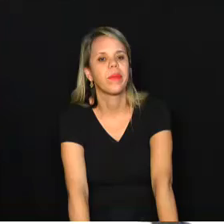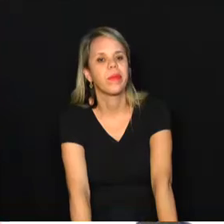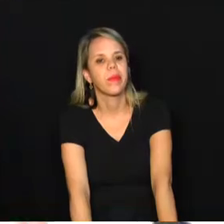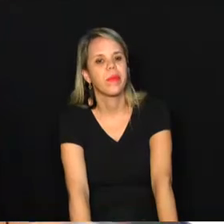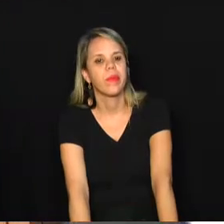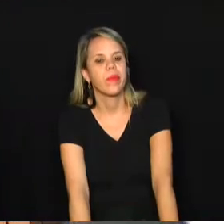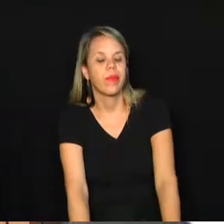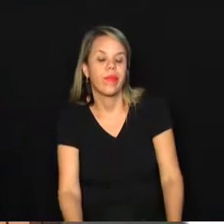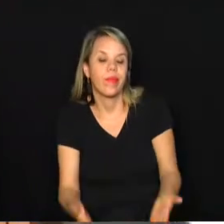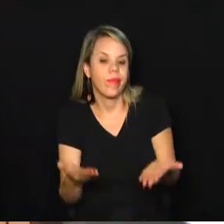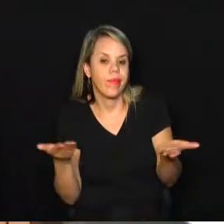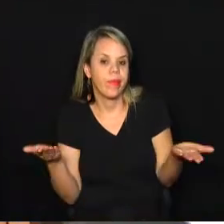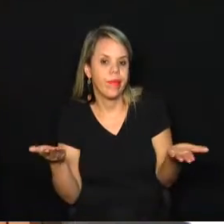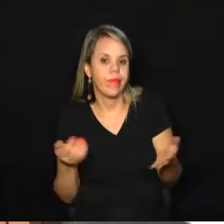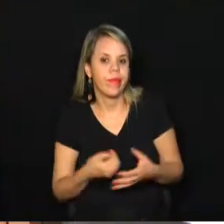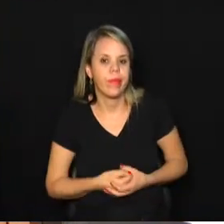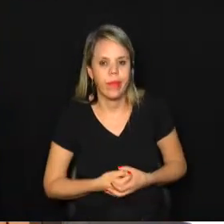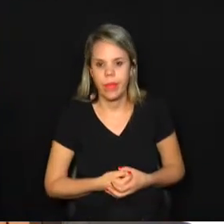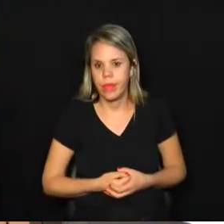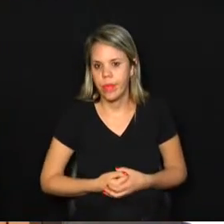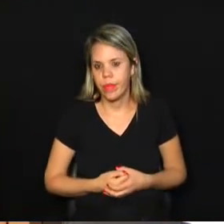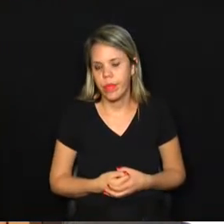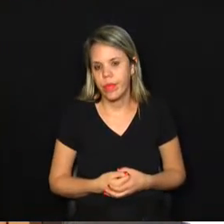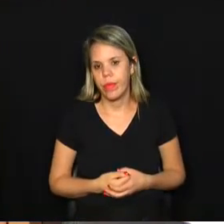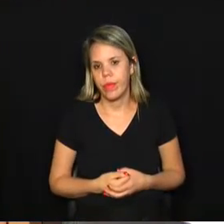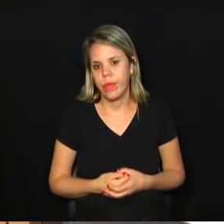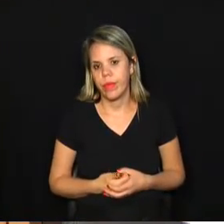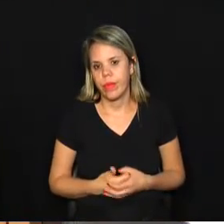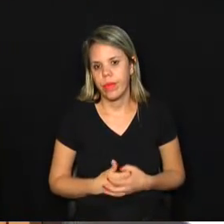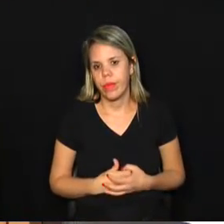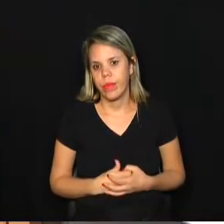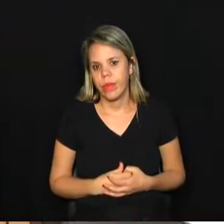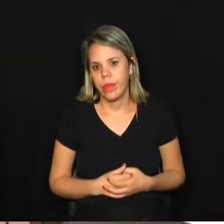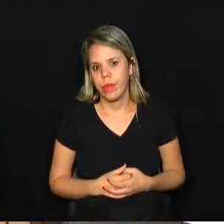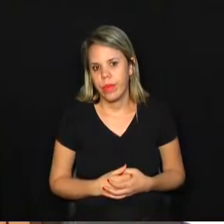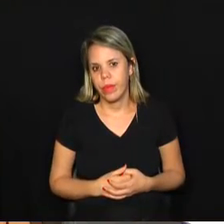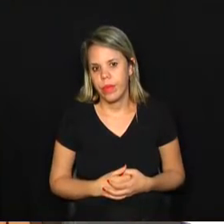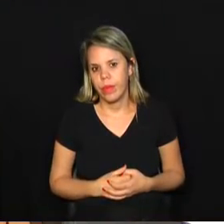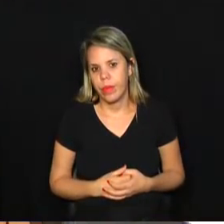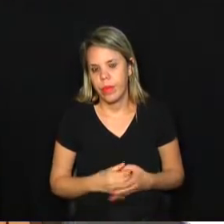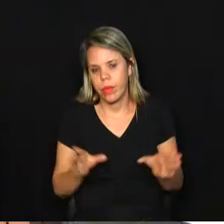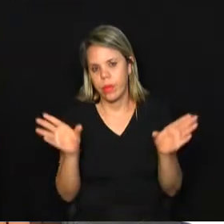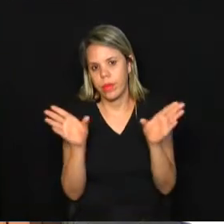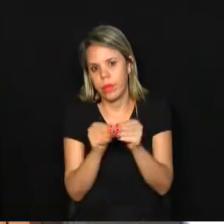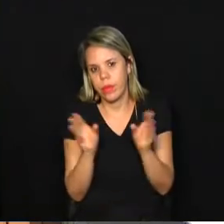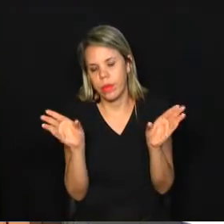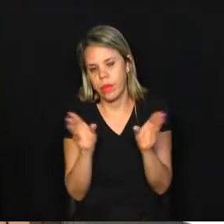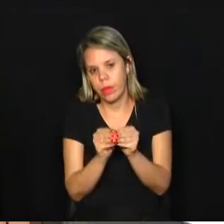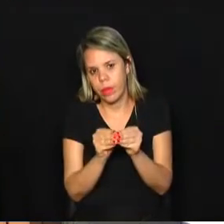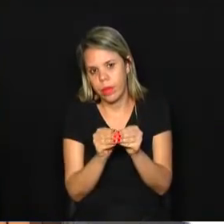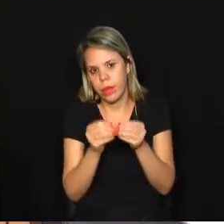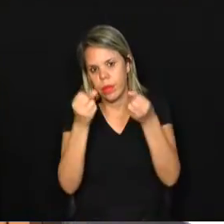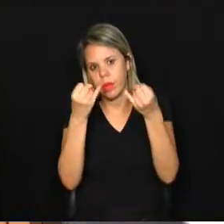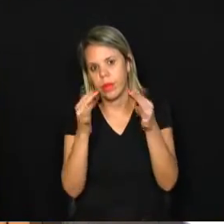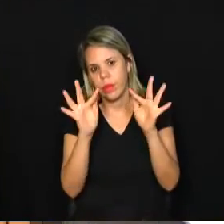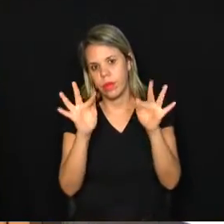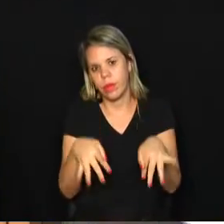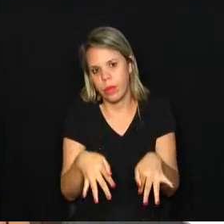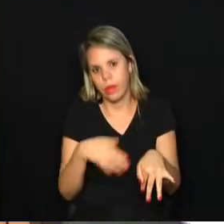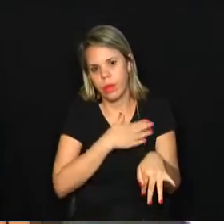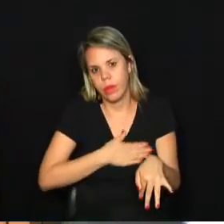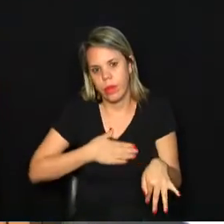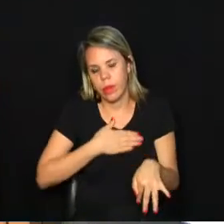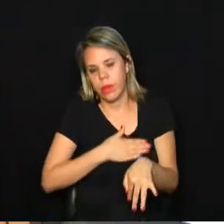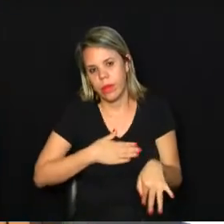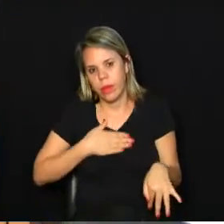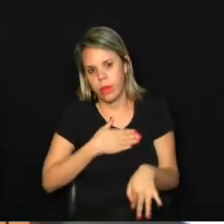Desta forma, então, concluímos com as considerações finais, gostaria agora